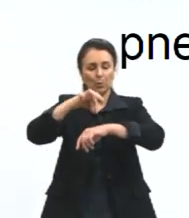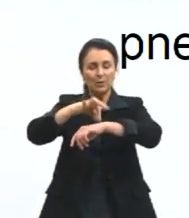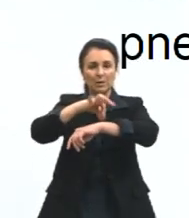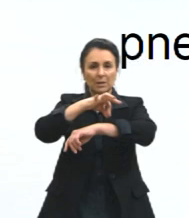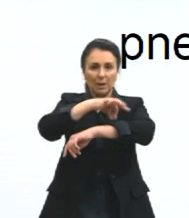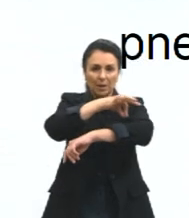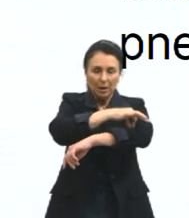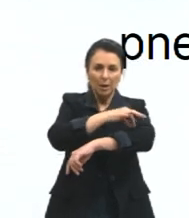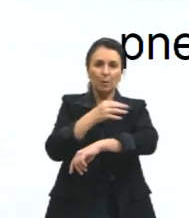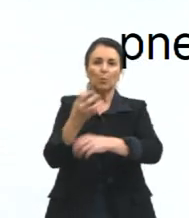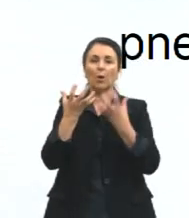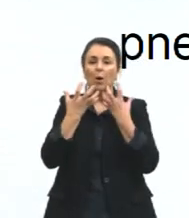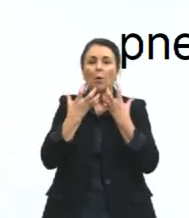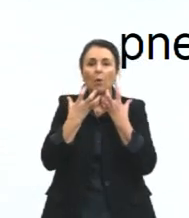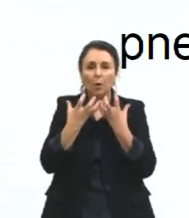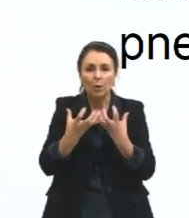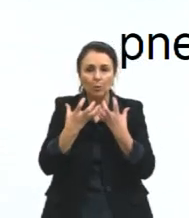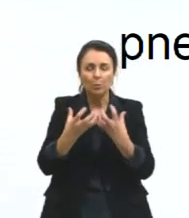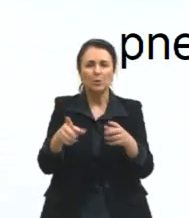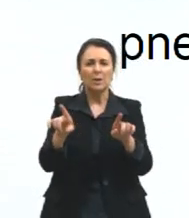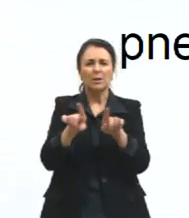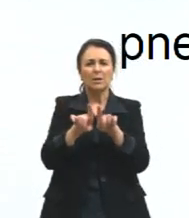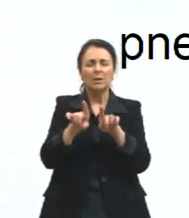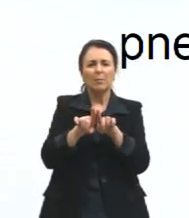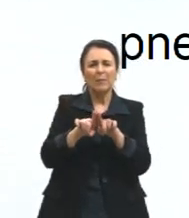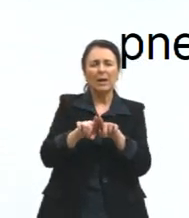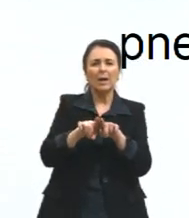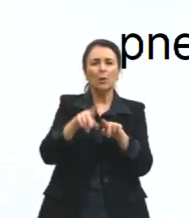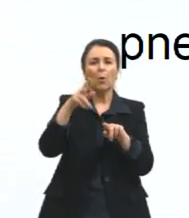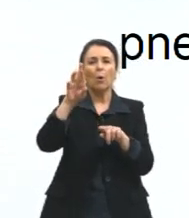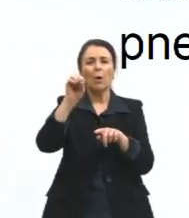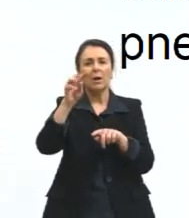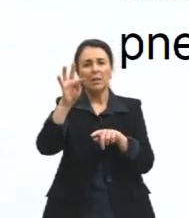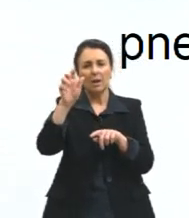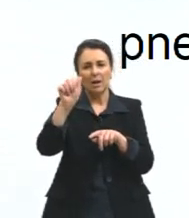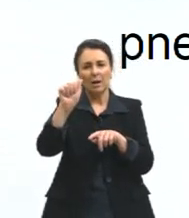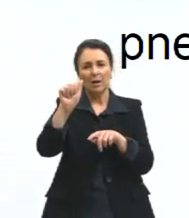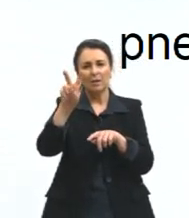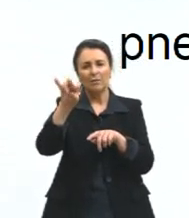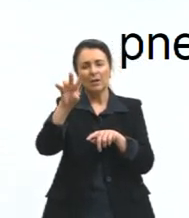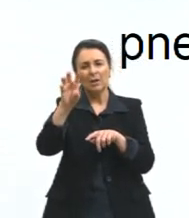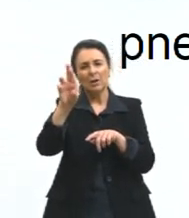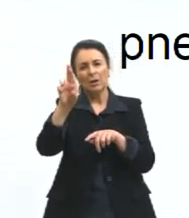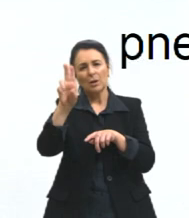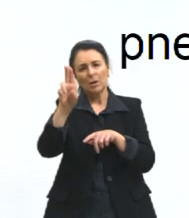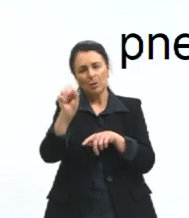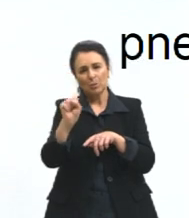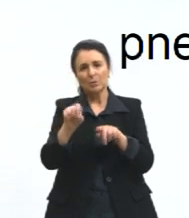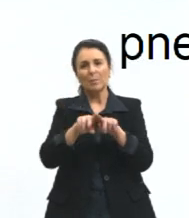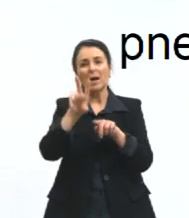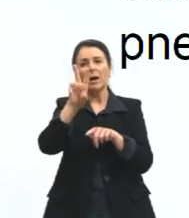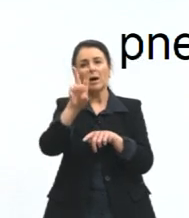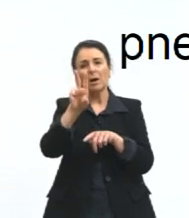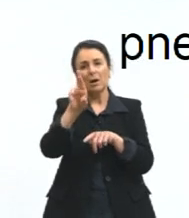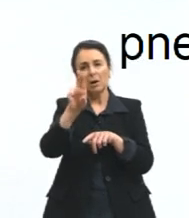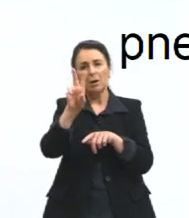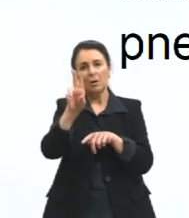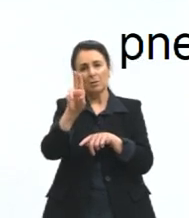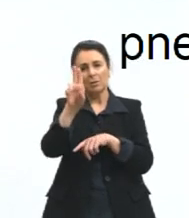poliomielite, rotavírus, pneumonia, rubéola e tétano, né? Todas essas doenças, então,